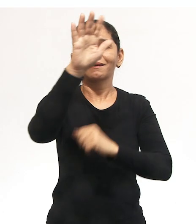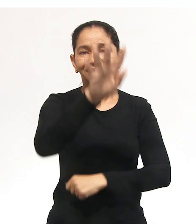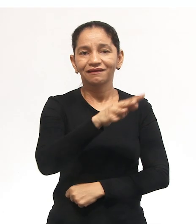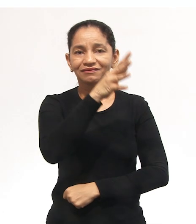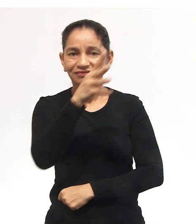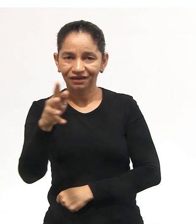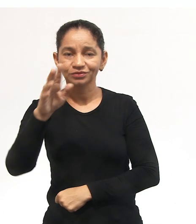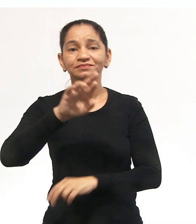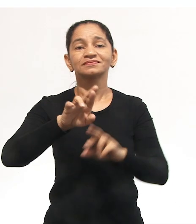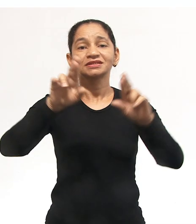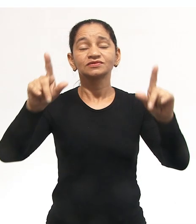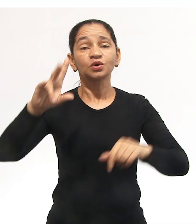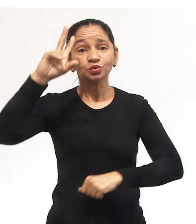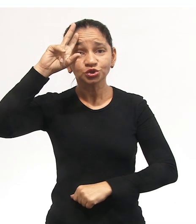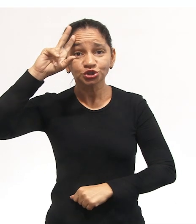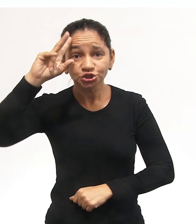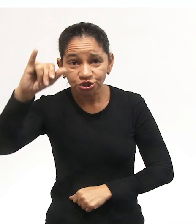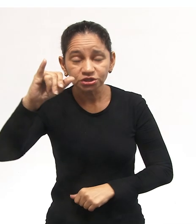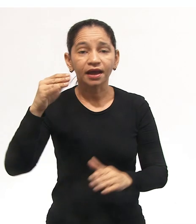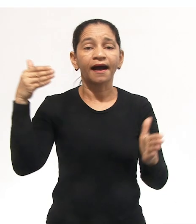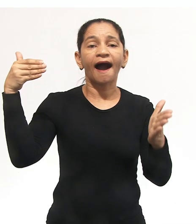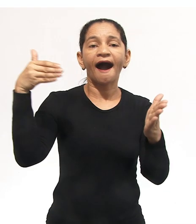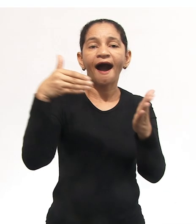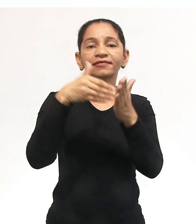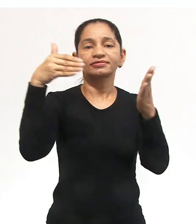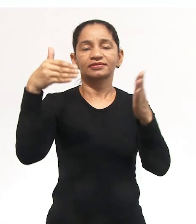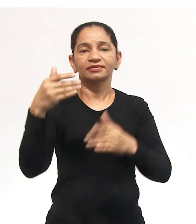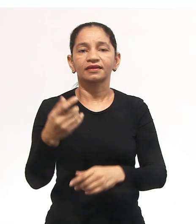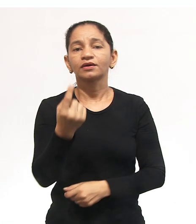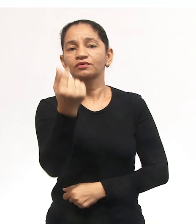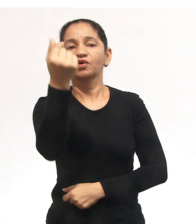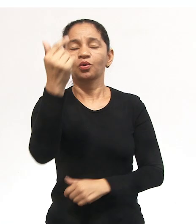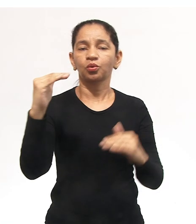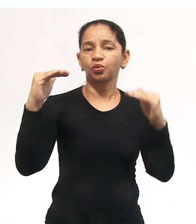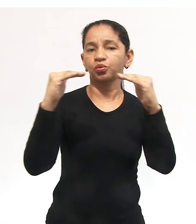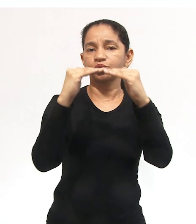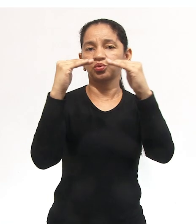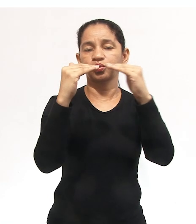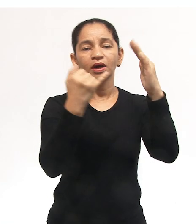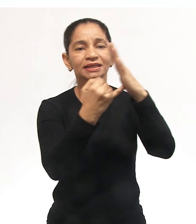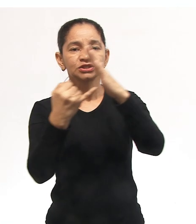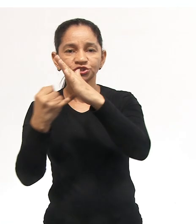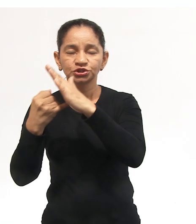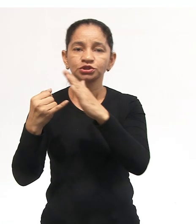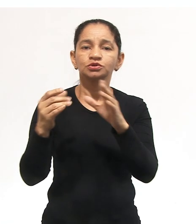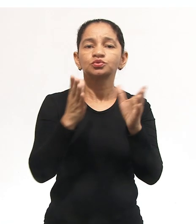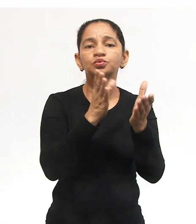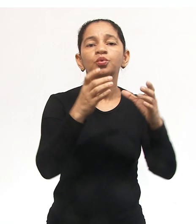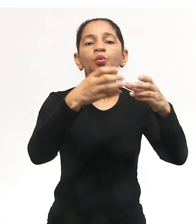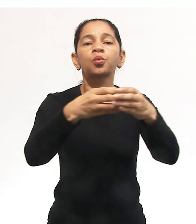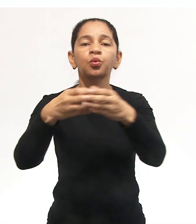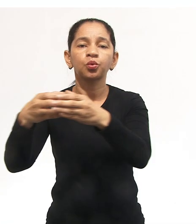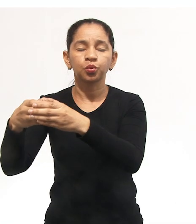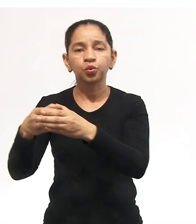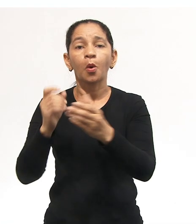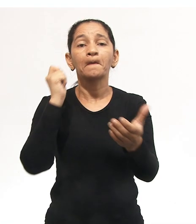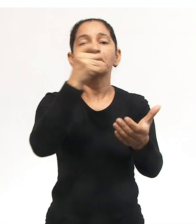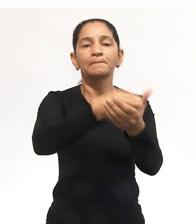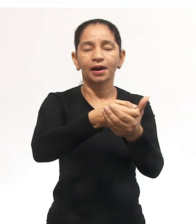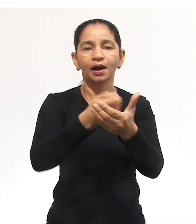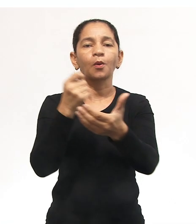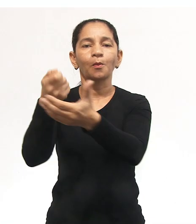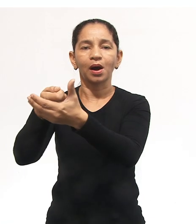desembolso, mostrando qual é o dia e o valor que será depositado em conta, para que realmente as despesas sejam efetivamente